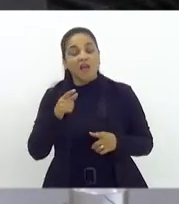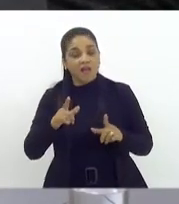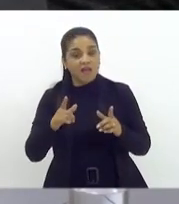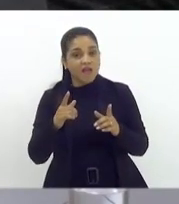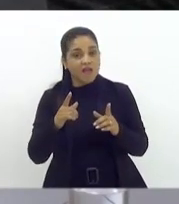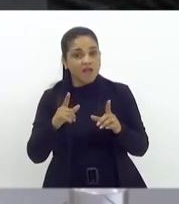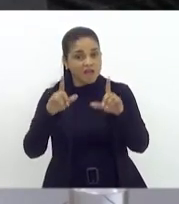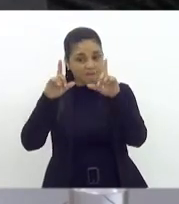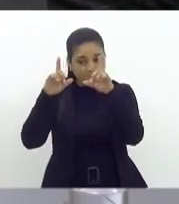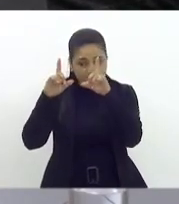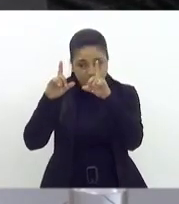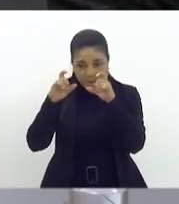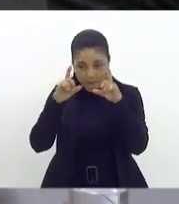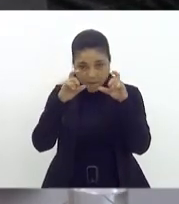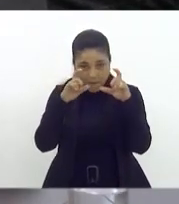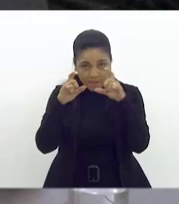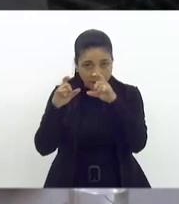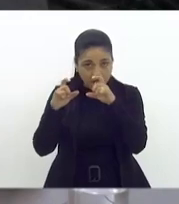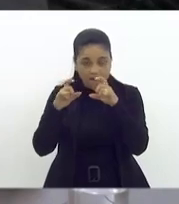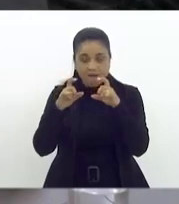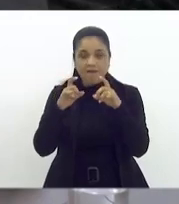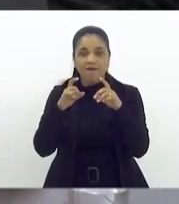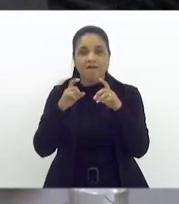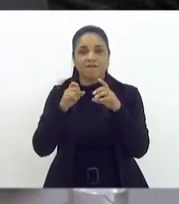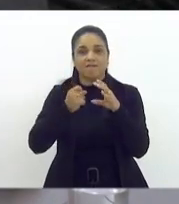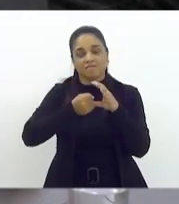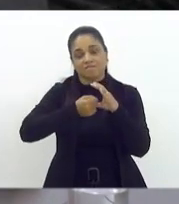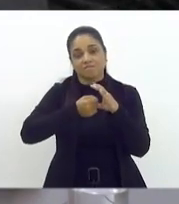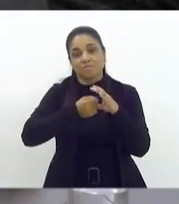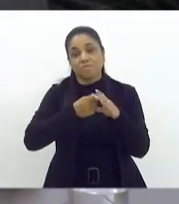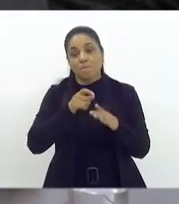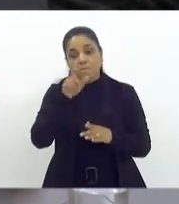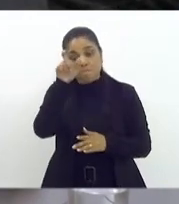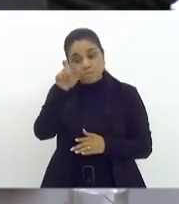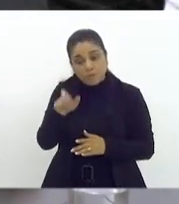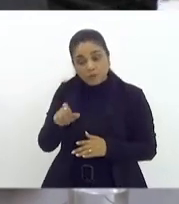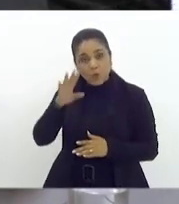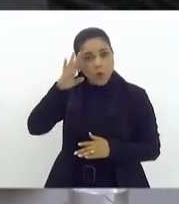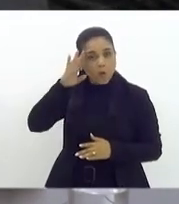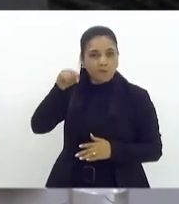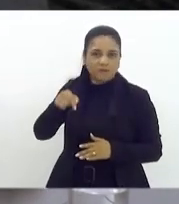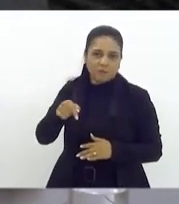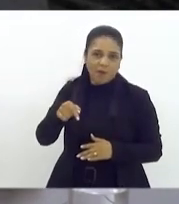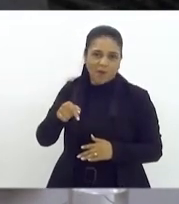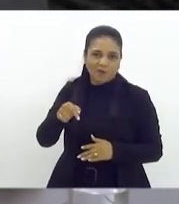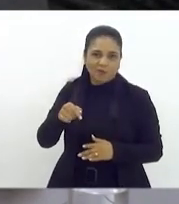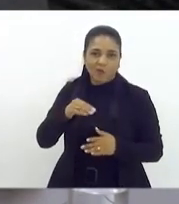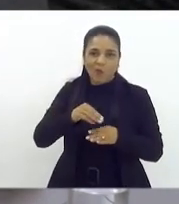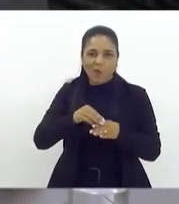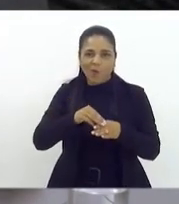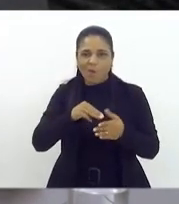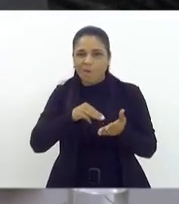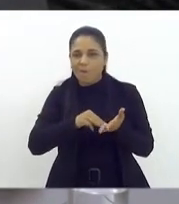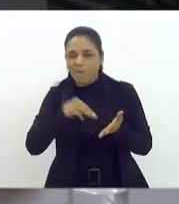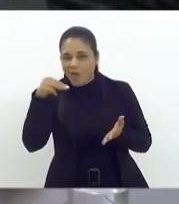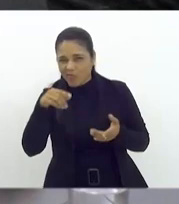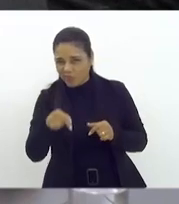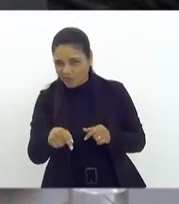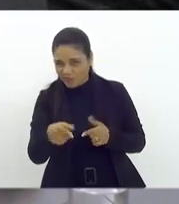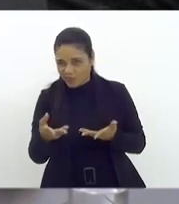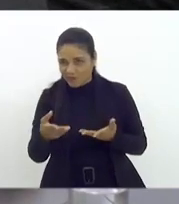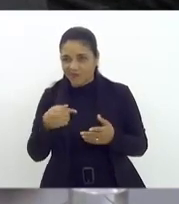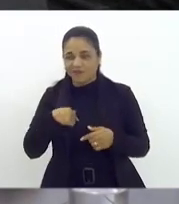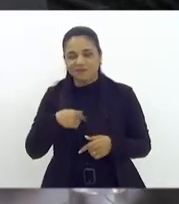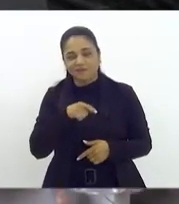identificação vai muito mais das pessoas do que do método vou falar que se o Glauber não que o Glauber é um cara bem diferente né cara